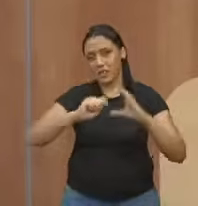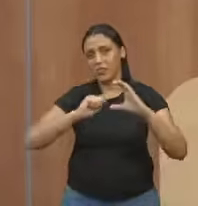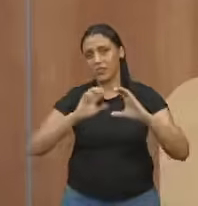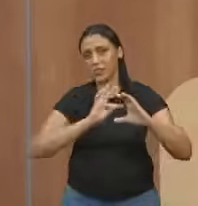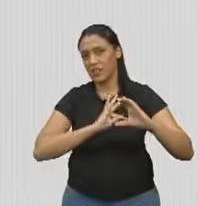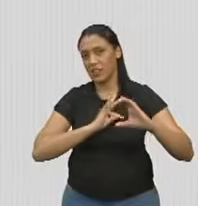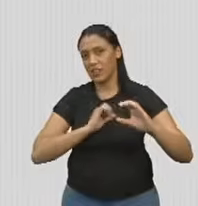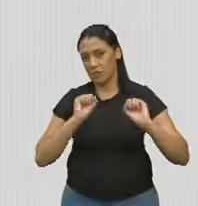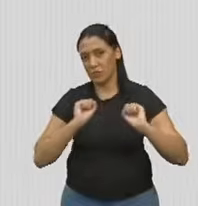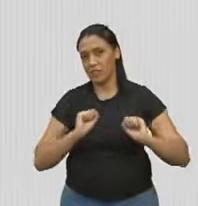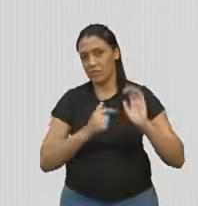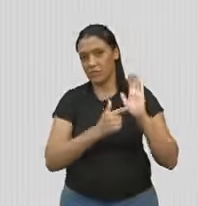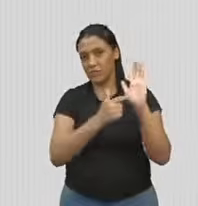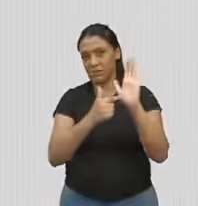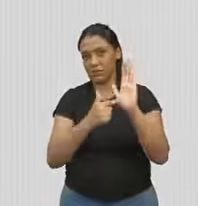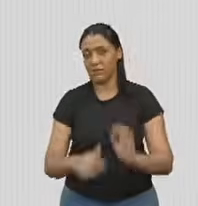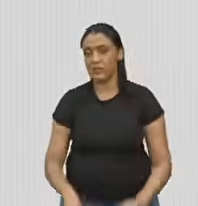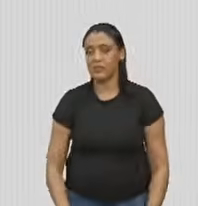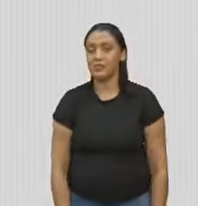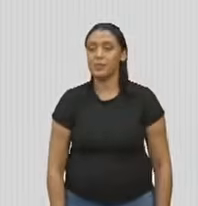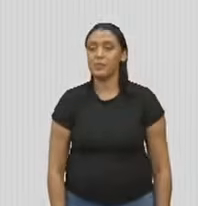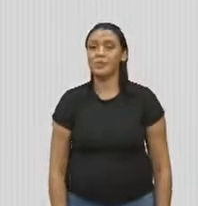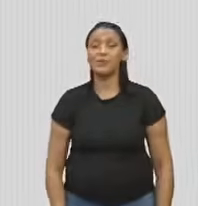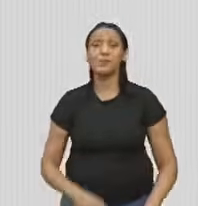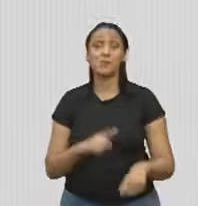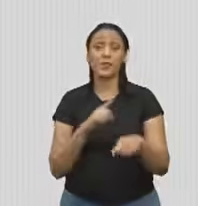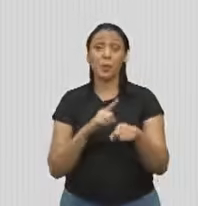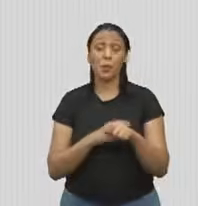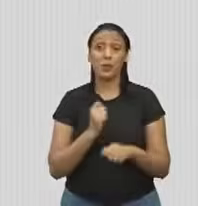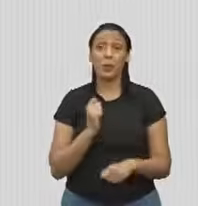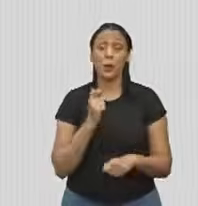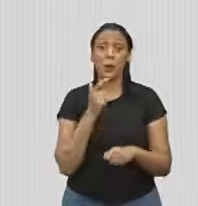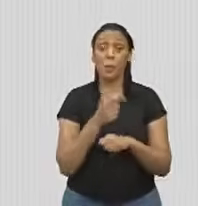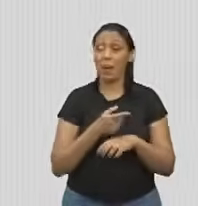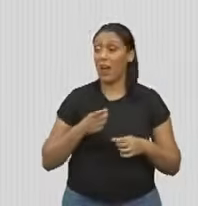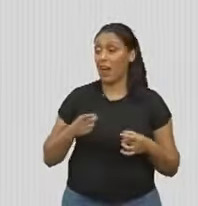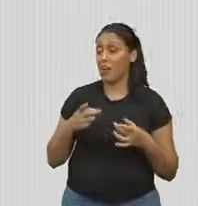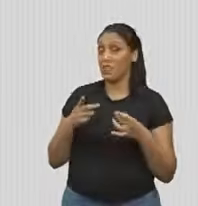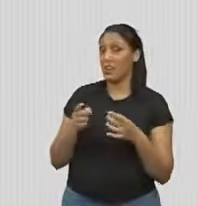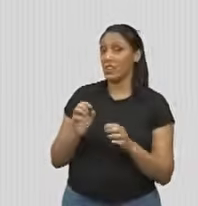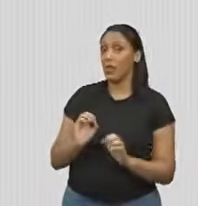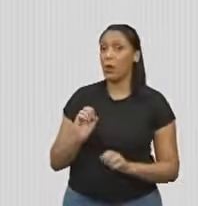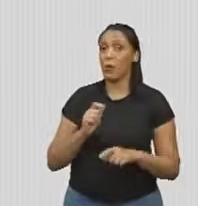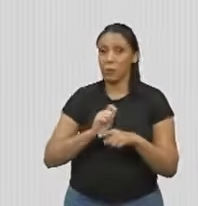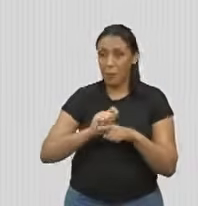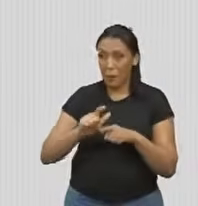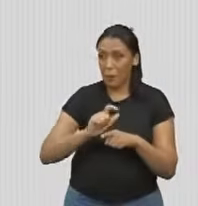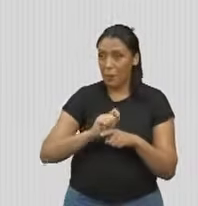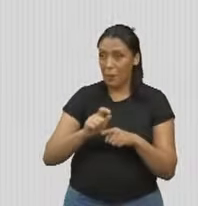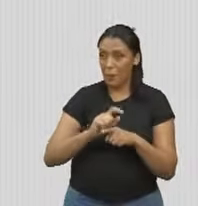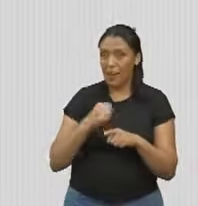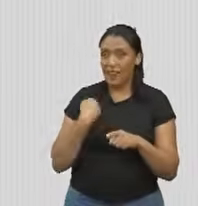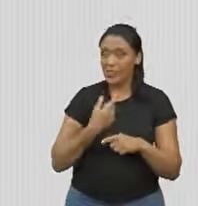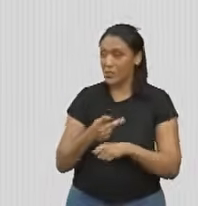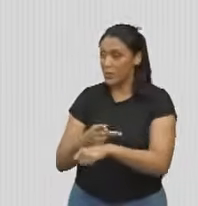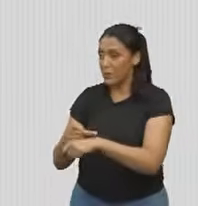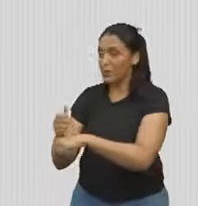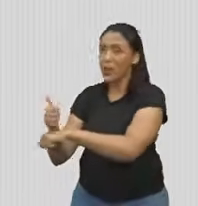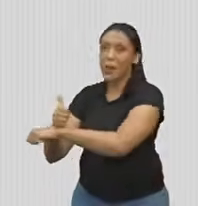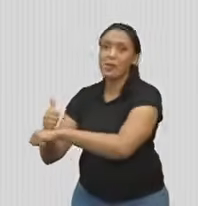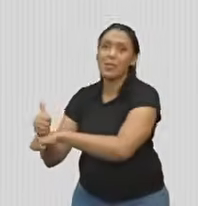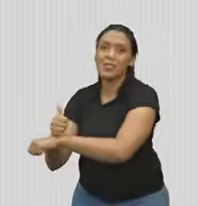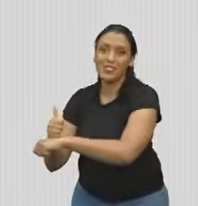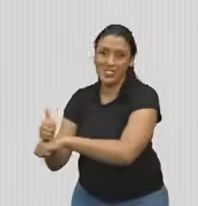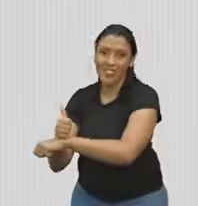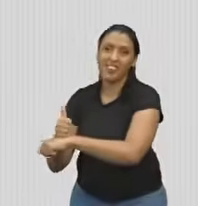favor. É na hora de comprar, vender ou alugar um imóvel que os corretores de imóveis entram em ação